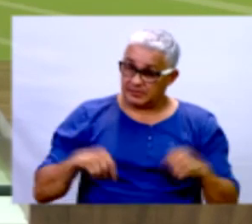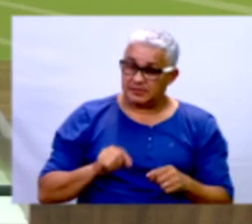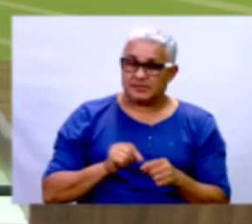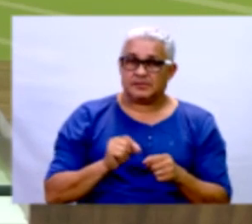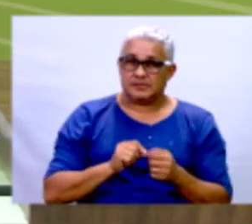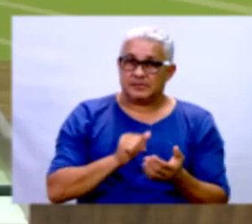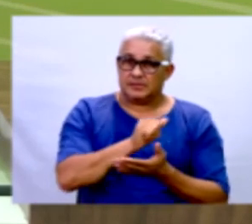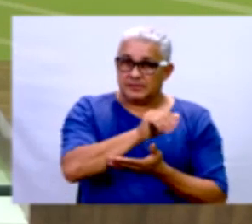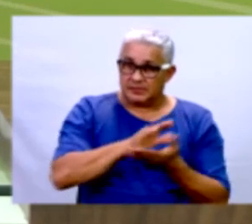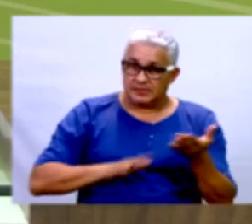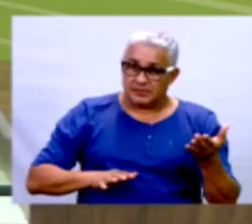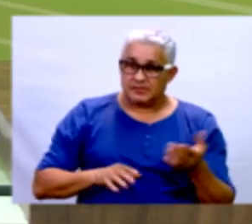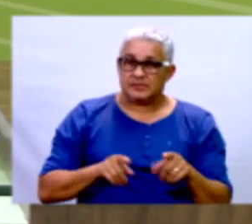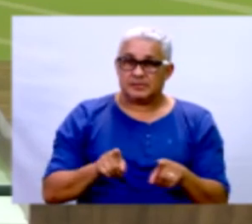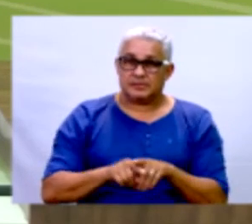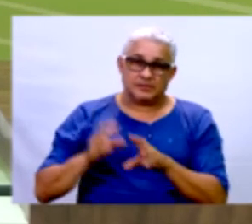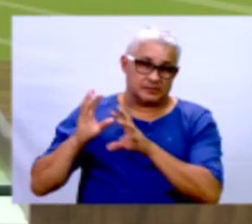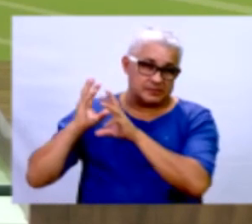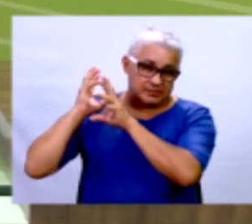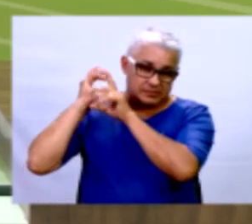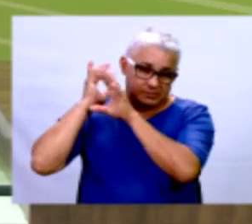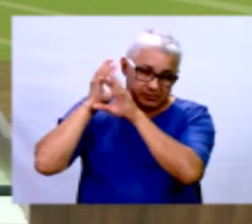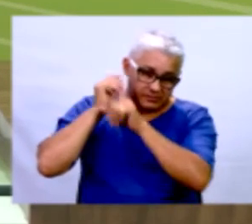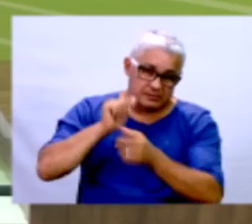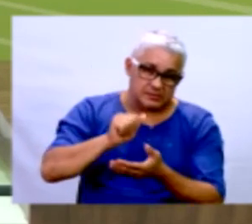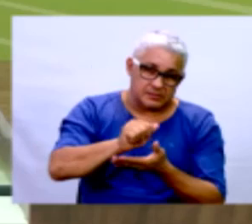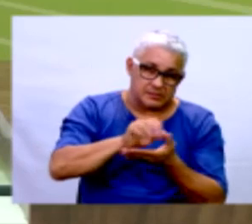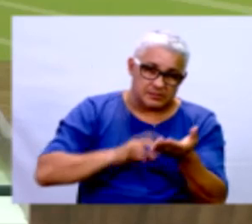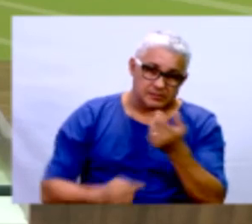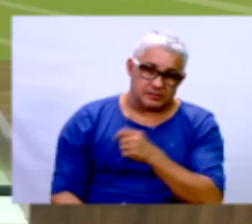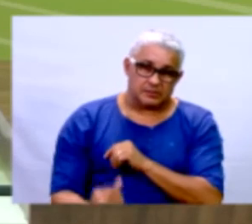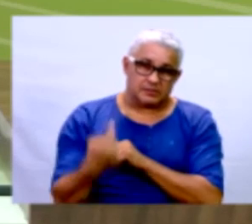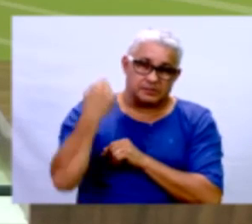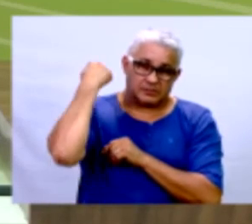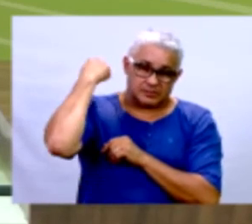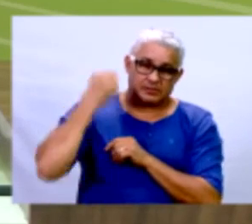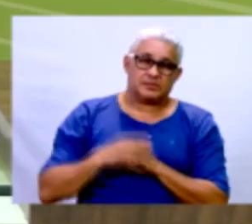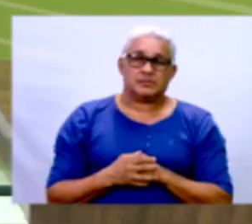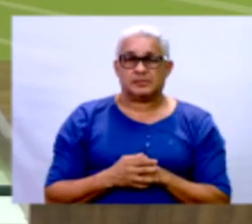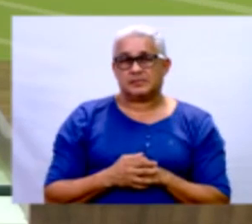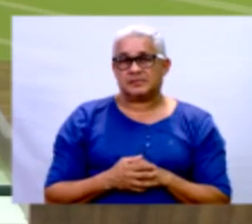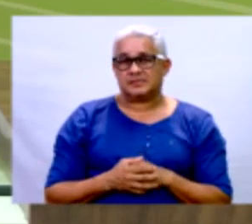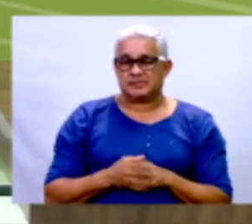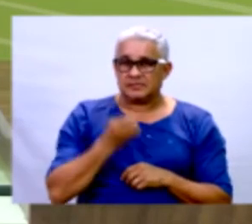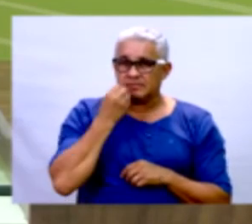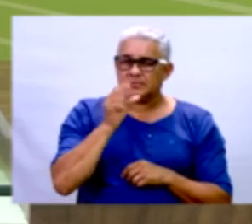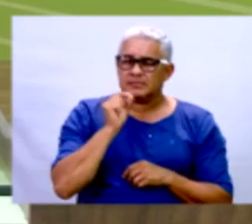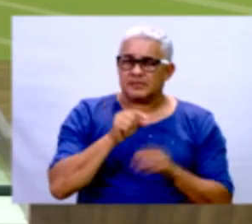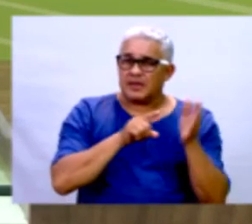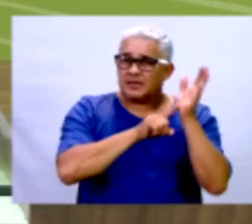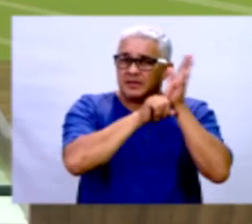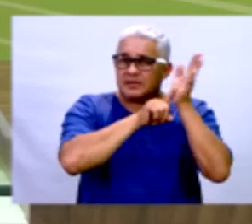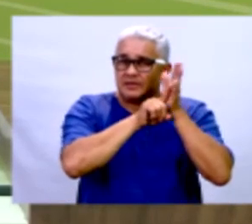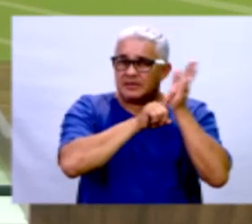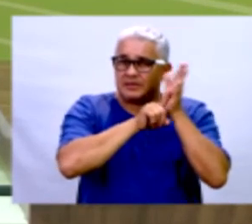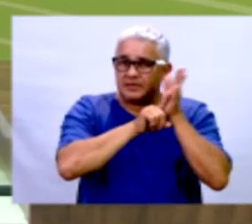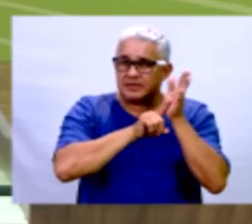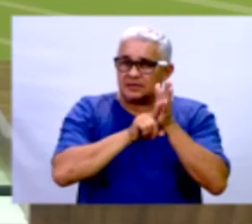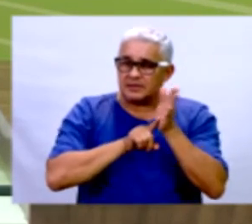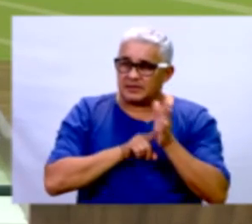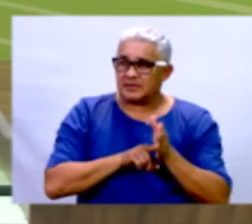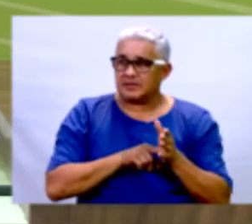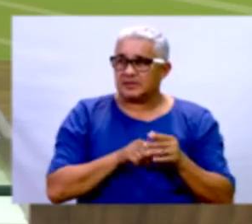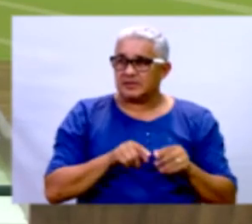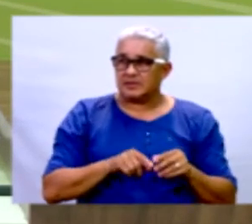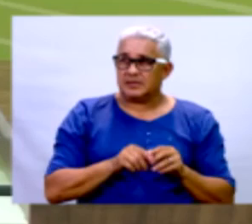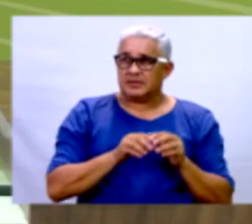aí no percurso, revejam as atividades que nós apresentamos aqui e sempre bom dar uma pesquisada a mais sobre